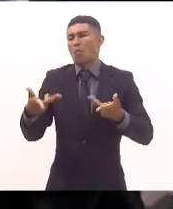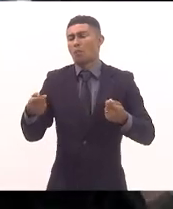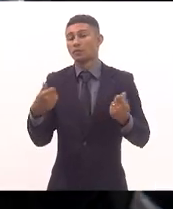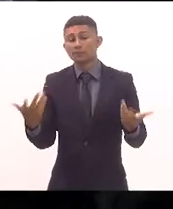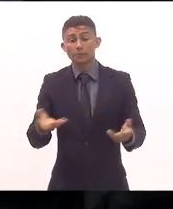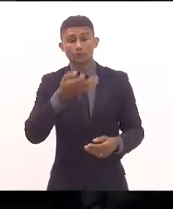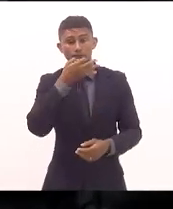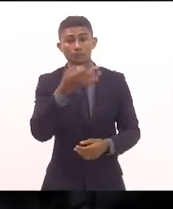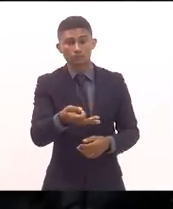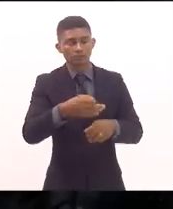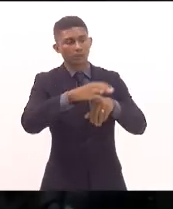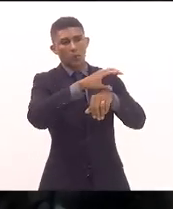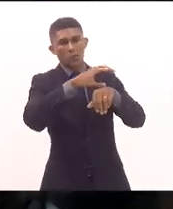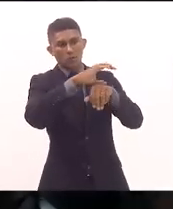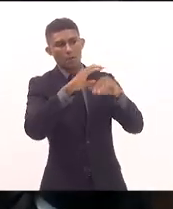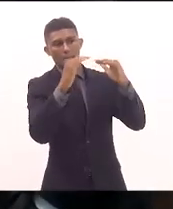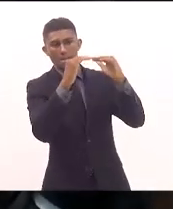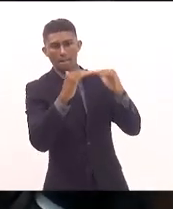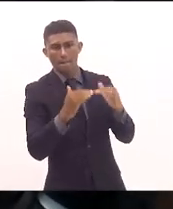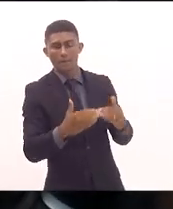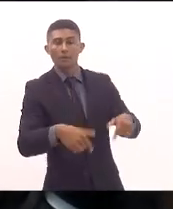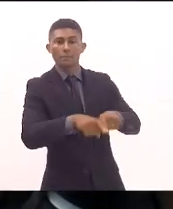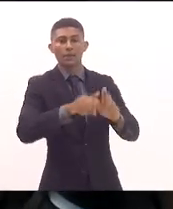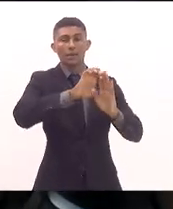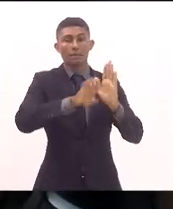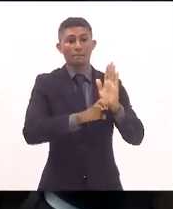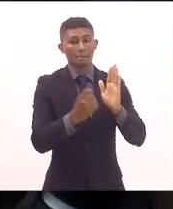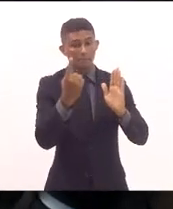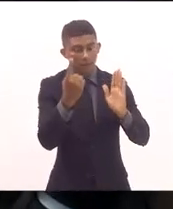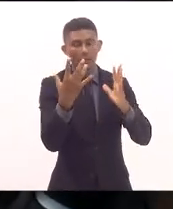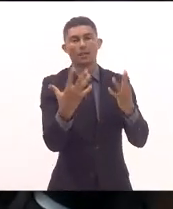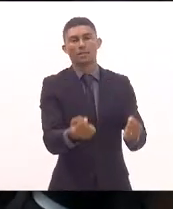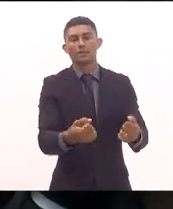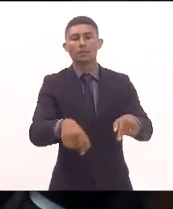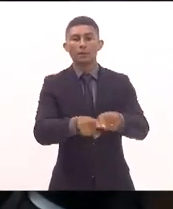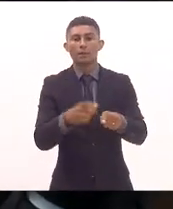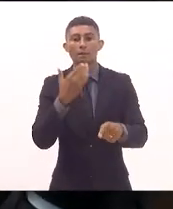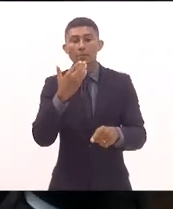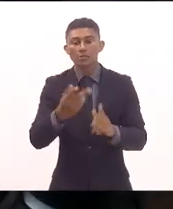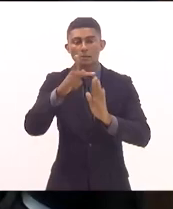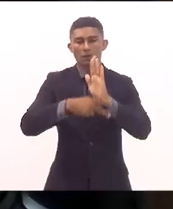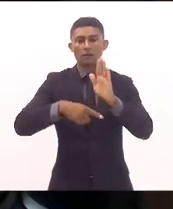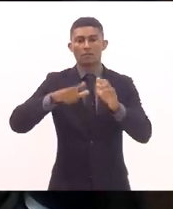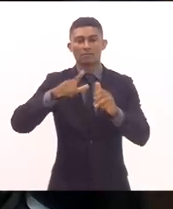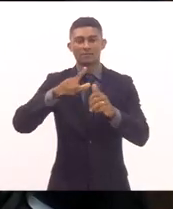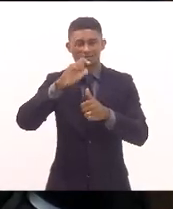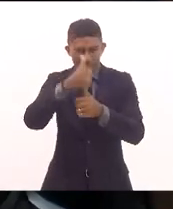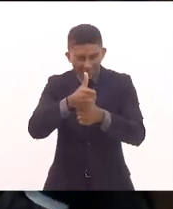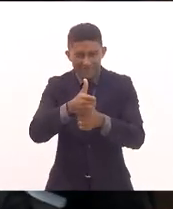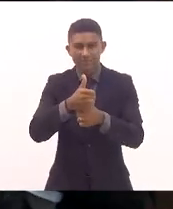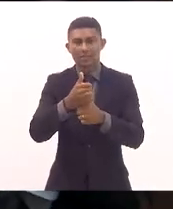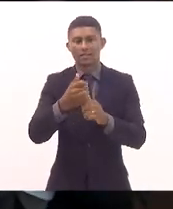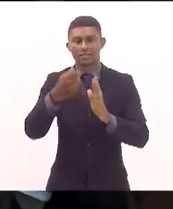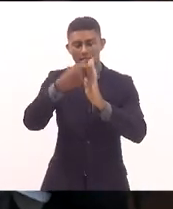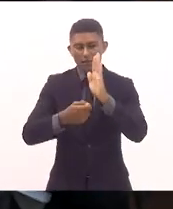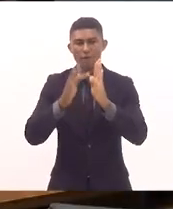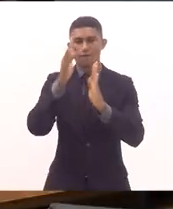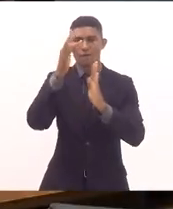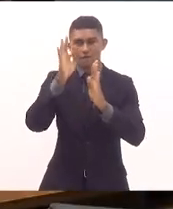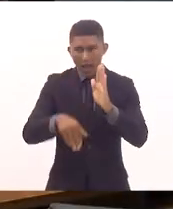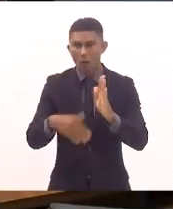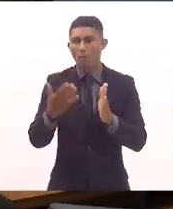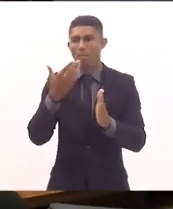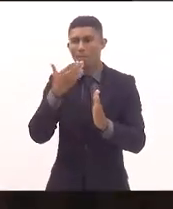pela constitucionalidade com emenda, concluindo por substitutivo, pedindo forma final de redação, senhor presidente. Que